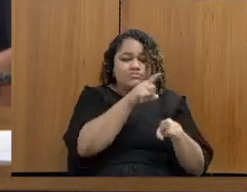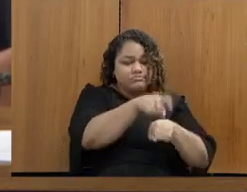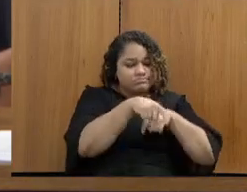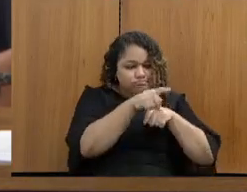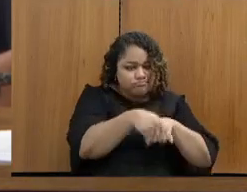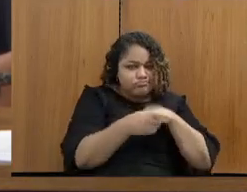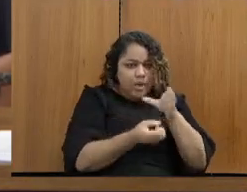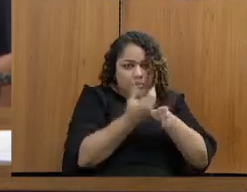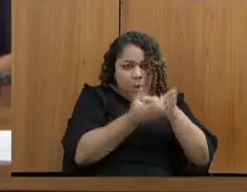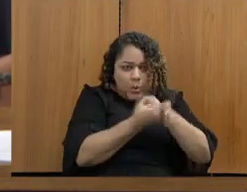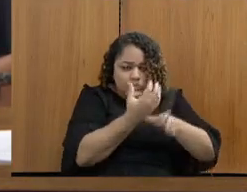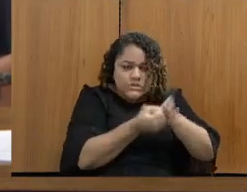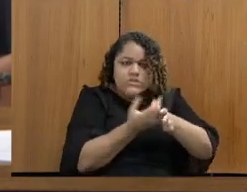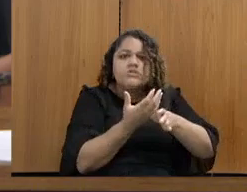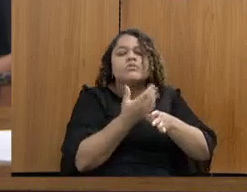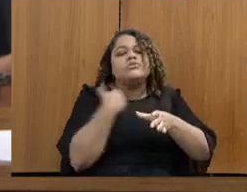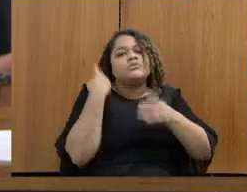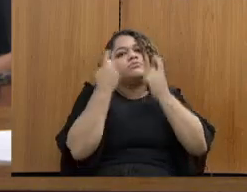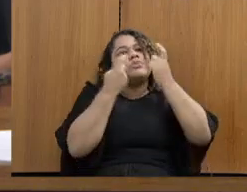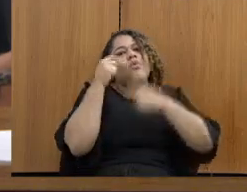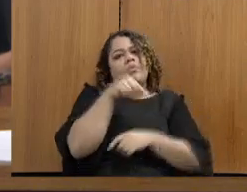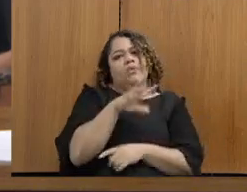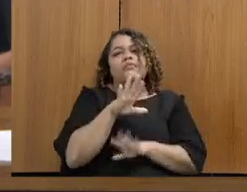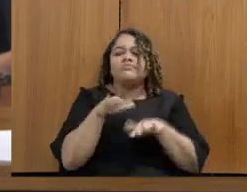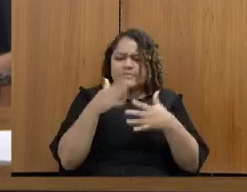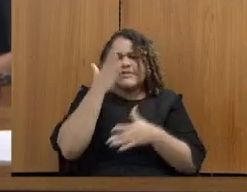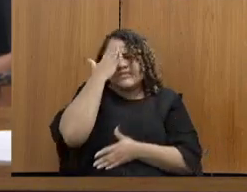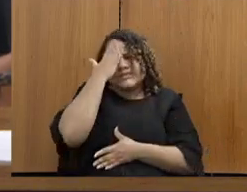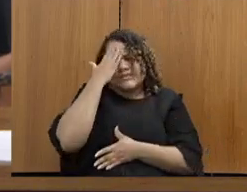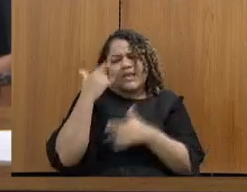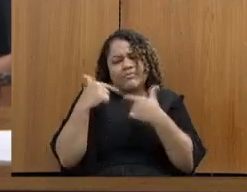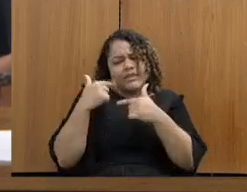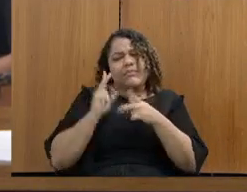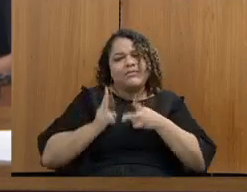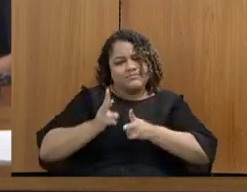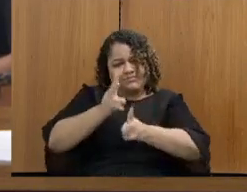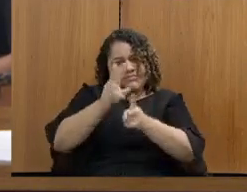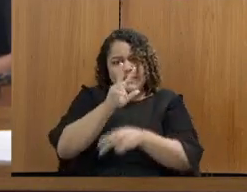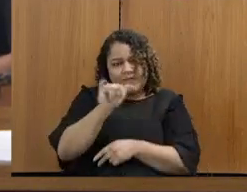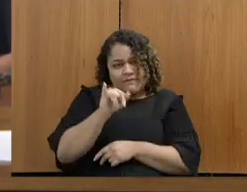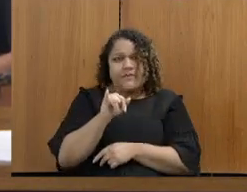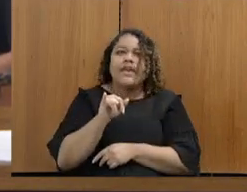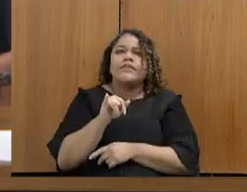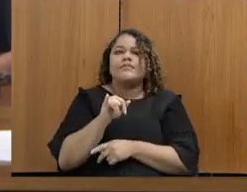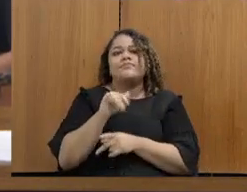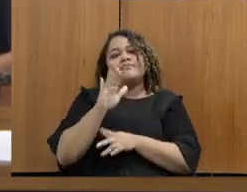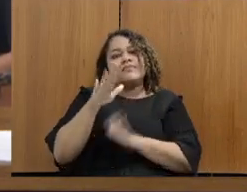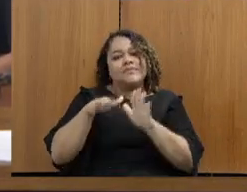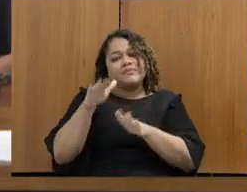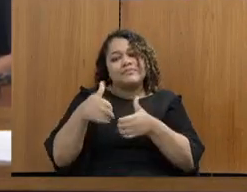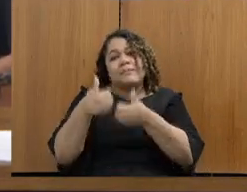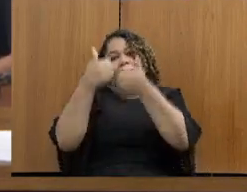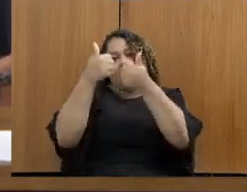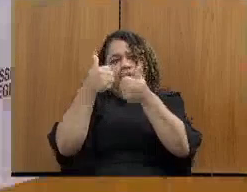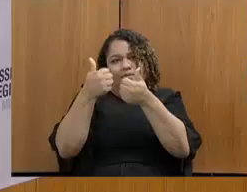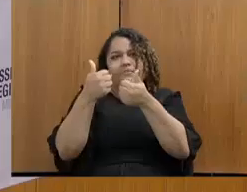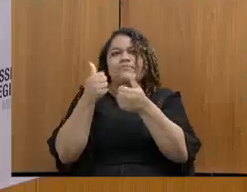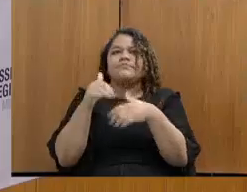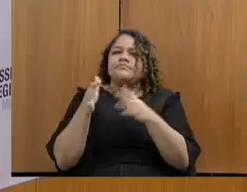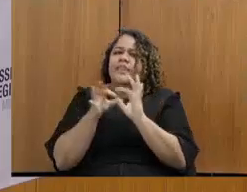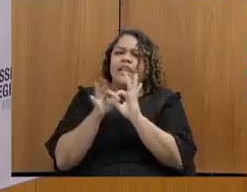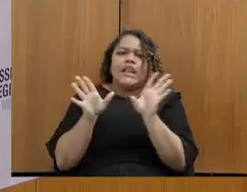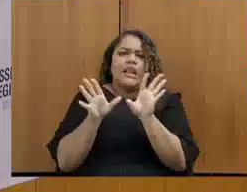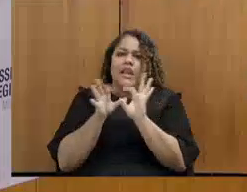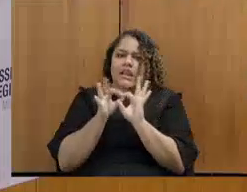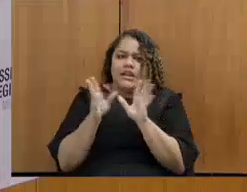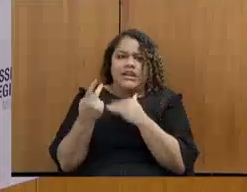sabemos que o trabalho vai ser mantido aí e de forma até melhorar nossa nos colocamos à disposição e